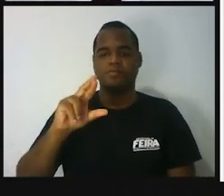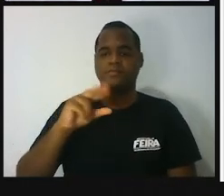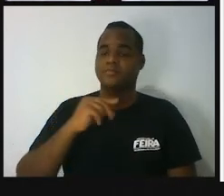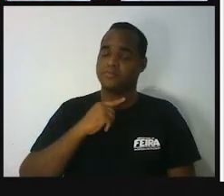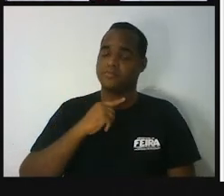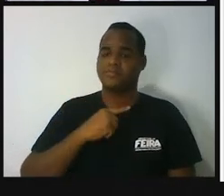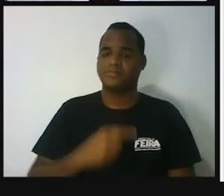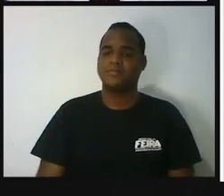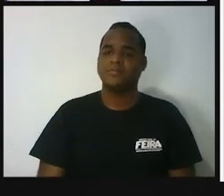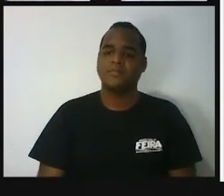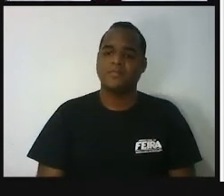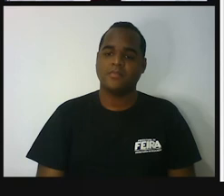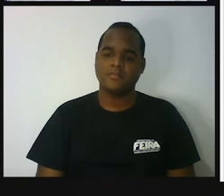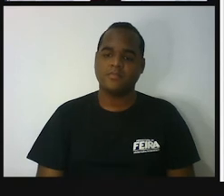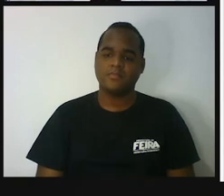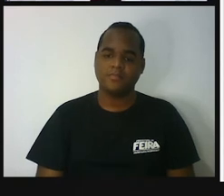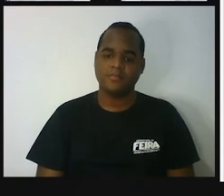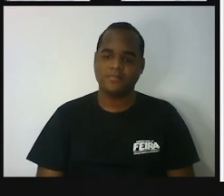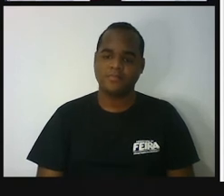regular.